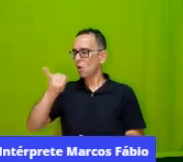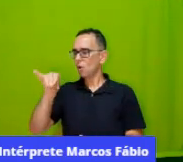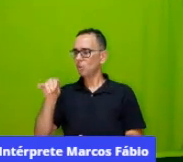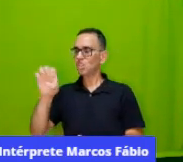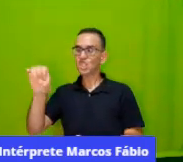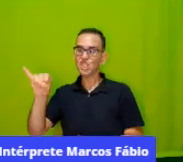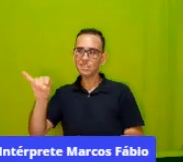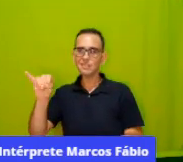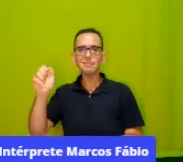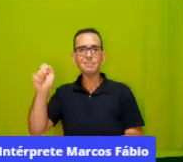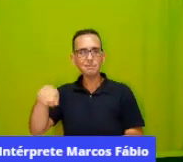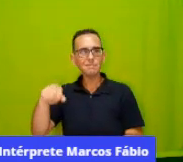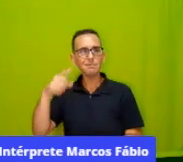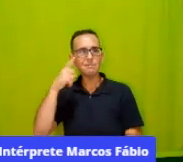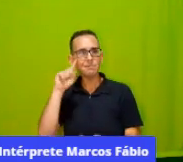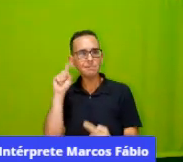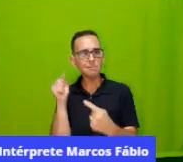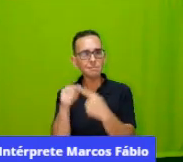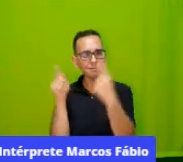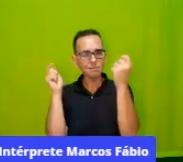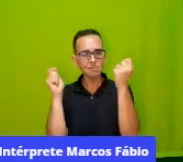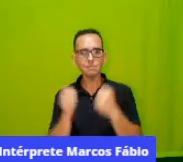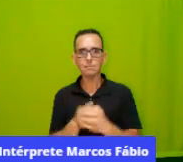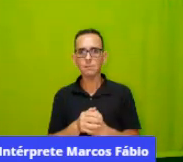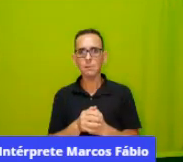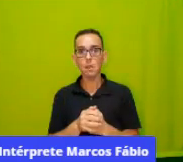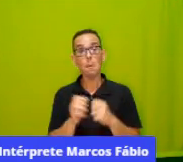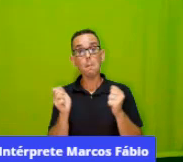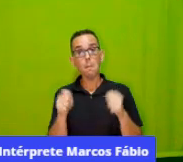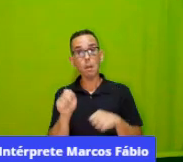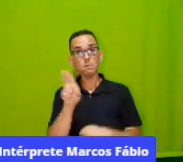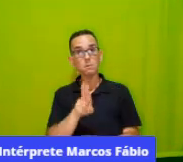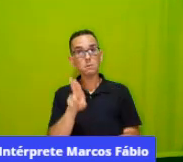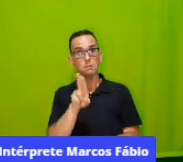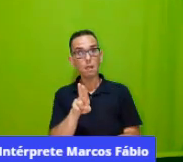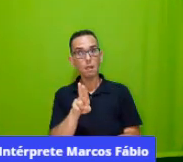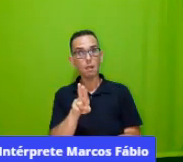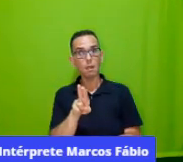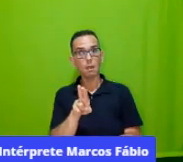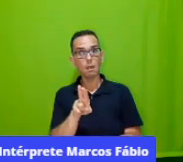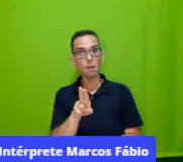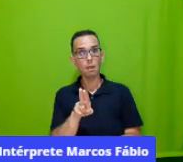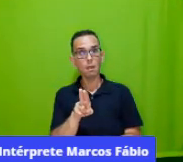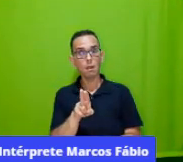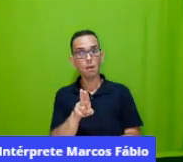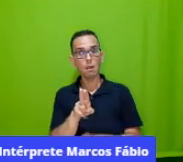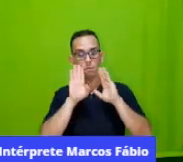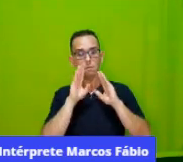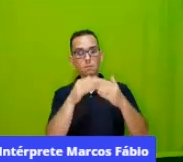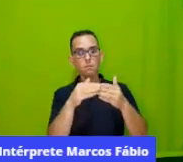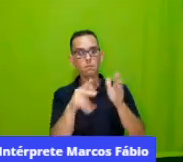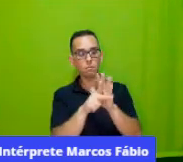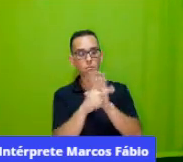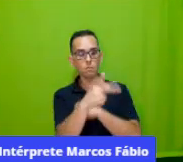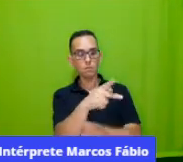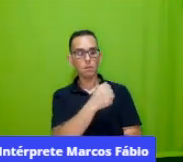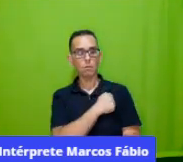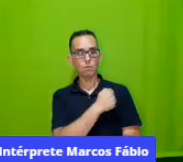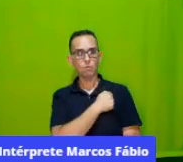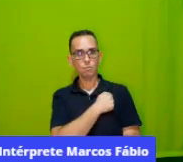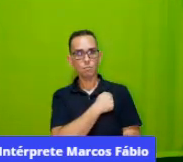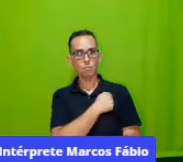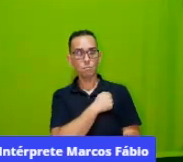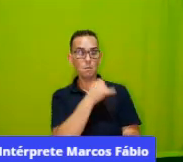os emojis que eles amam, né? Eles amam, então a gente colocou ainda mais imagens reais. Mas você pode estar